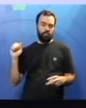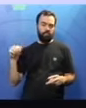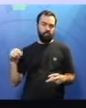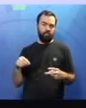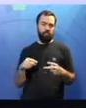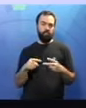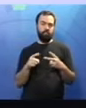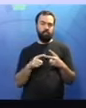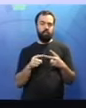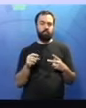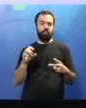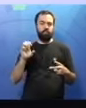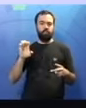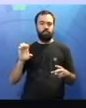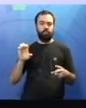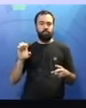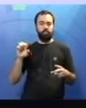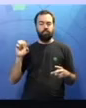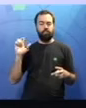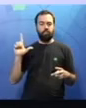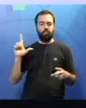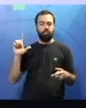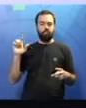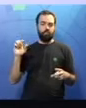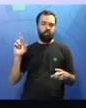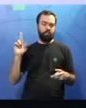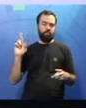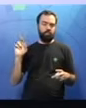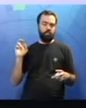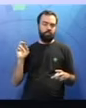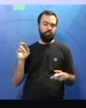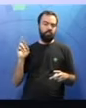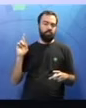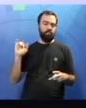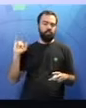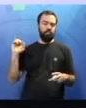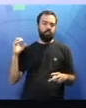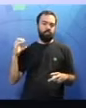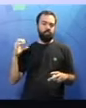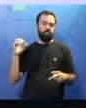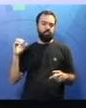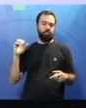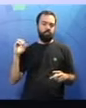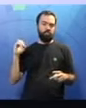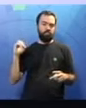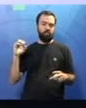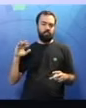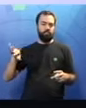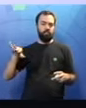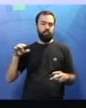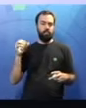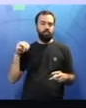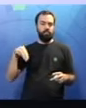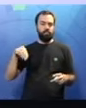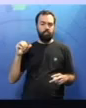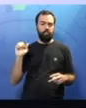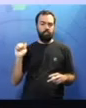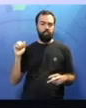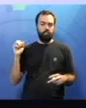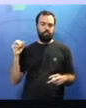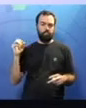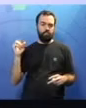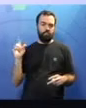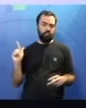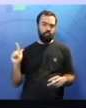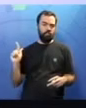ondas eletromagnéticas elas transportam energia através de um meio material, sólido, líquido ou